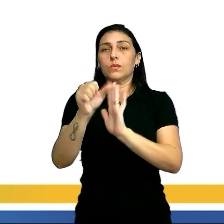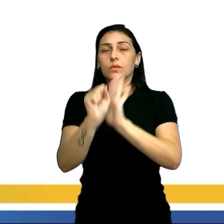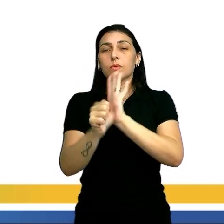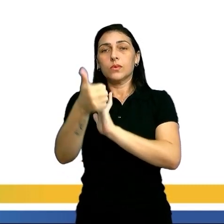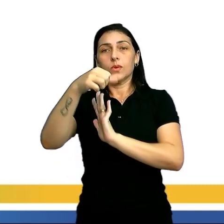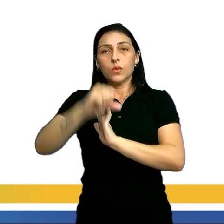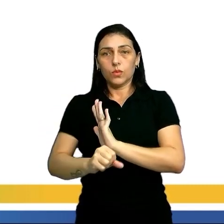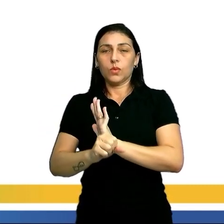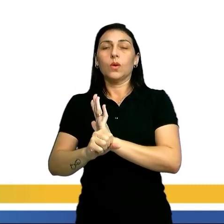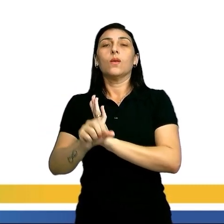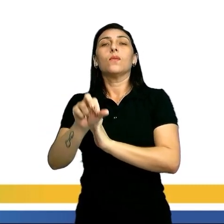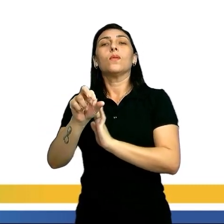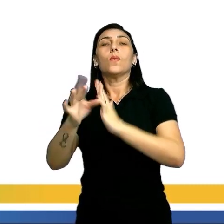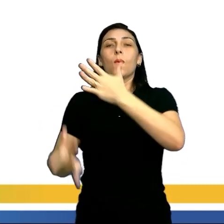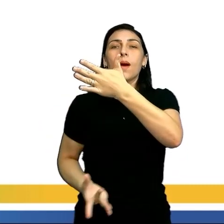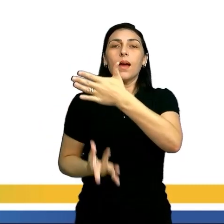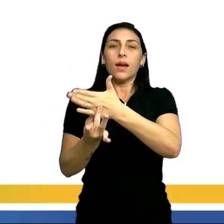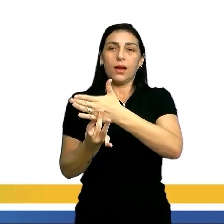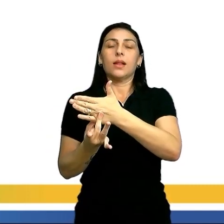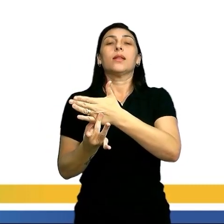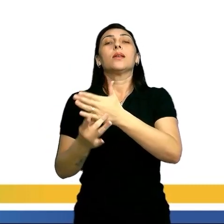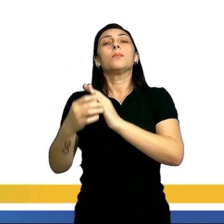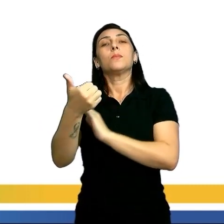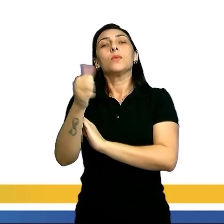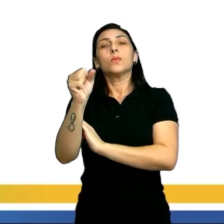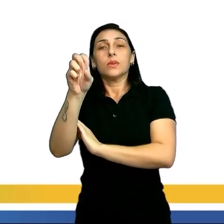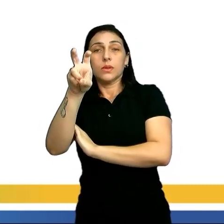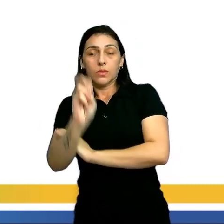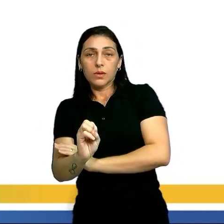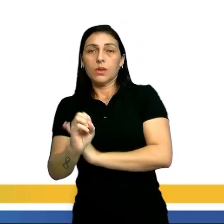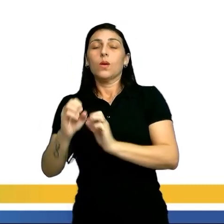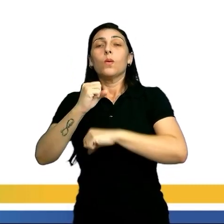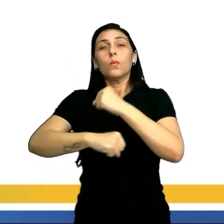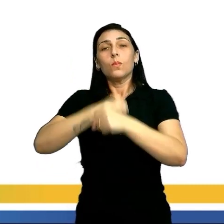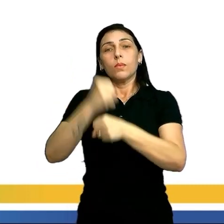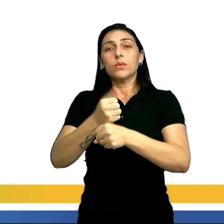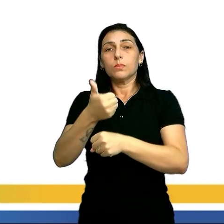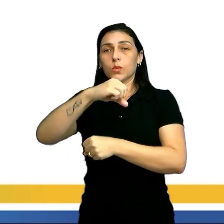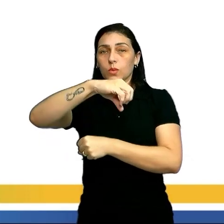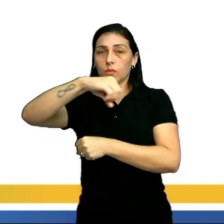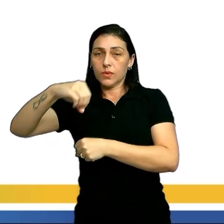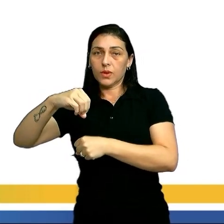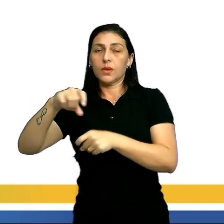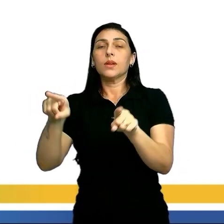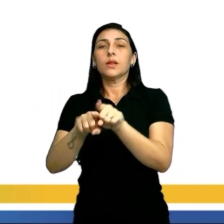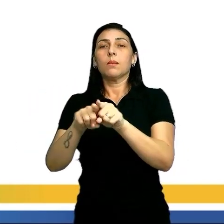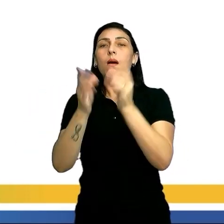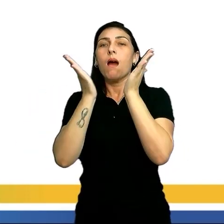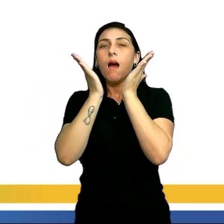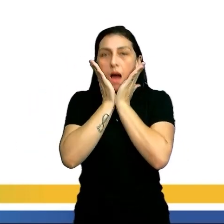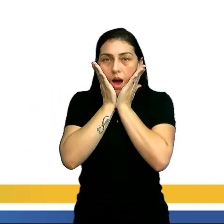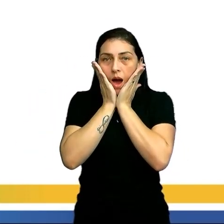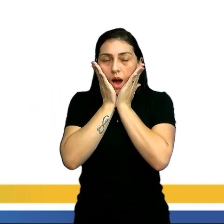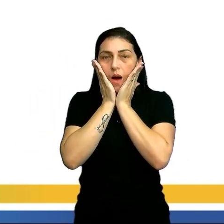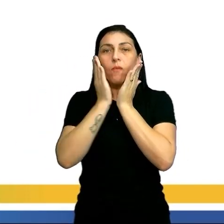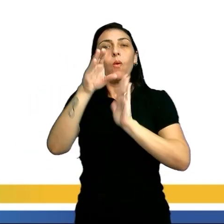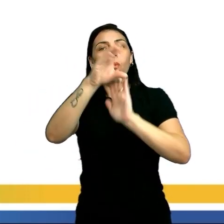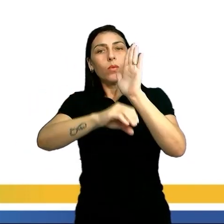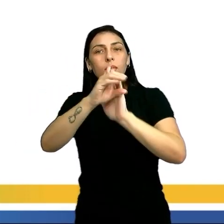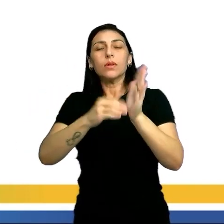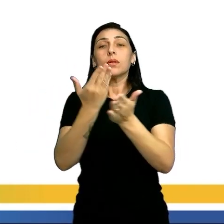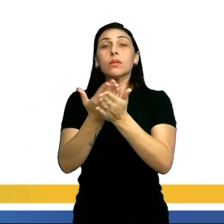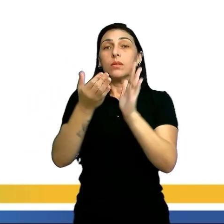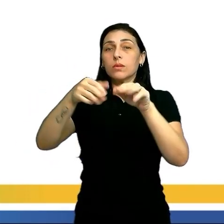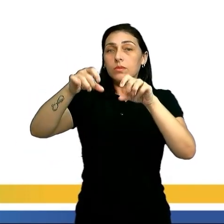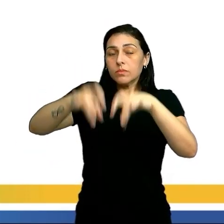o realismo, de 1850 ao ano 1900, e o impressionismo, que foi o conteúdo da nossa